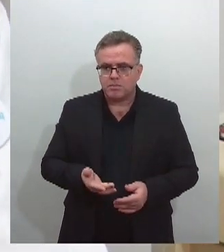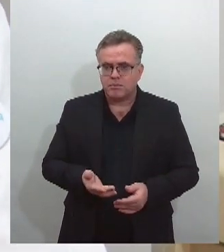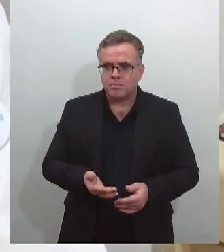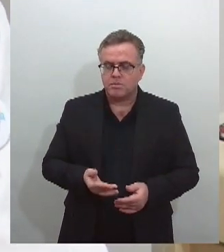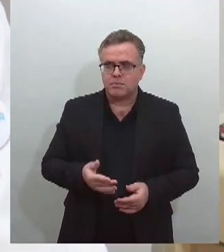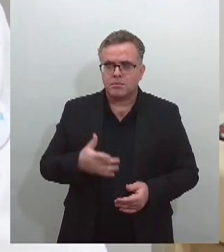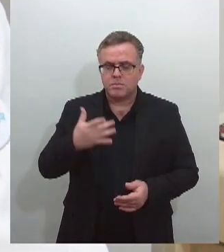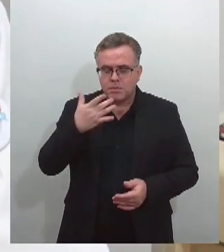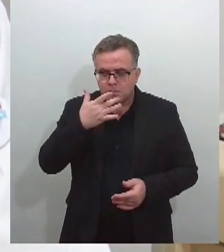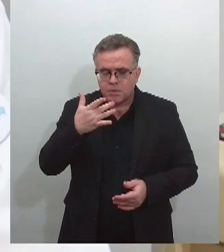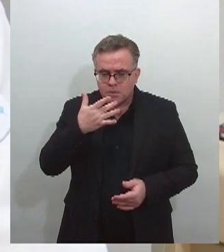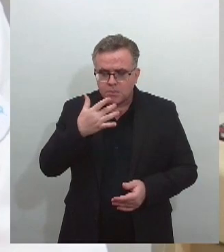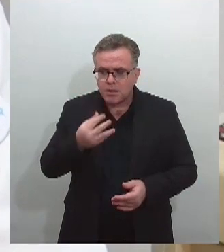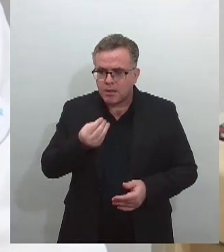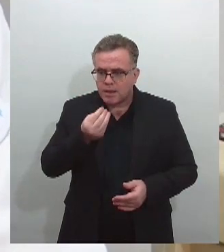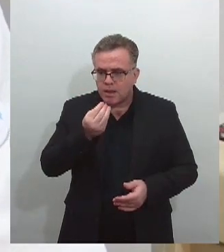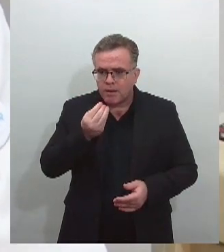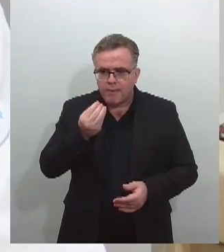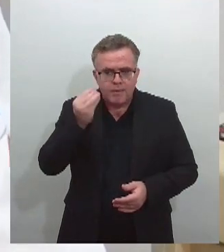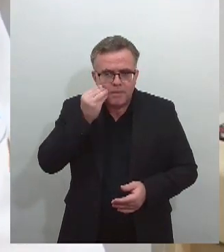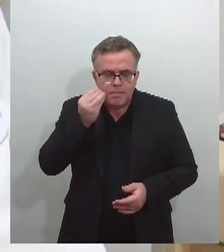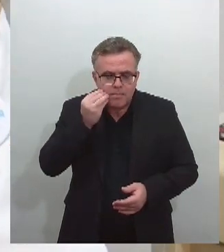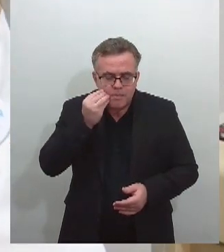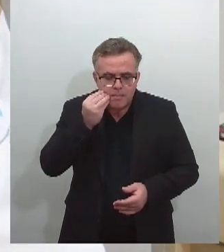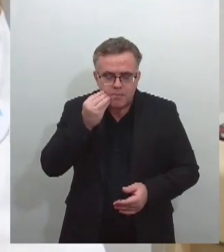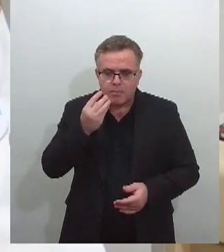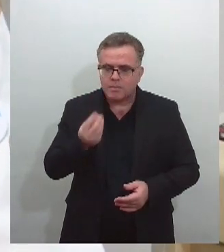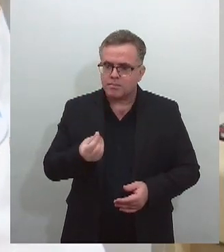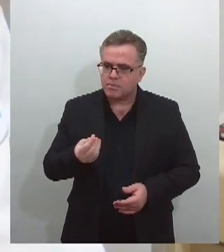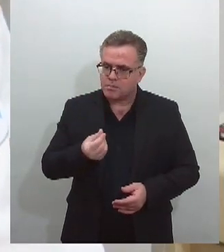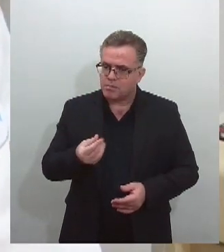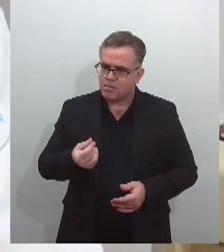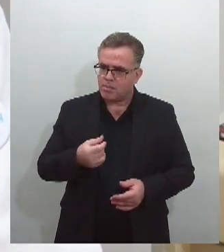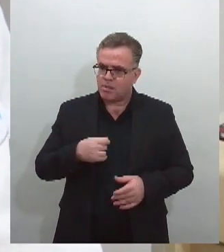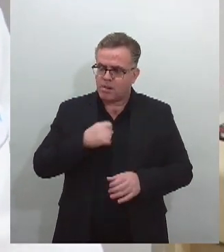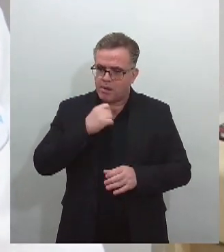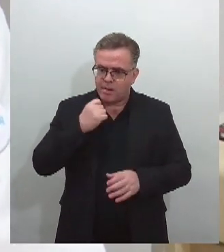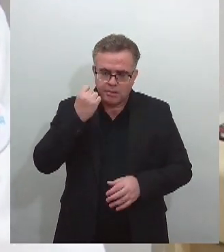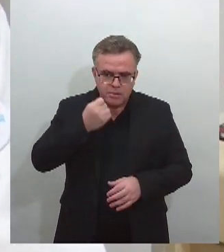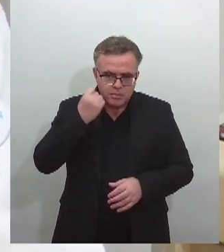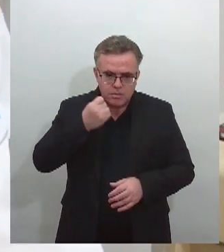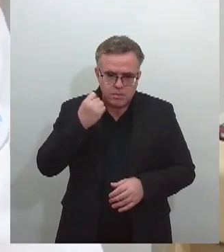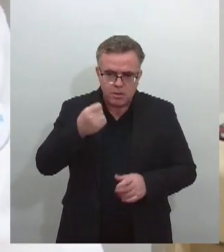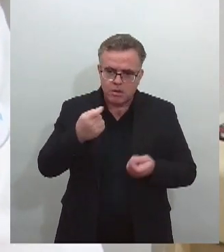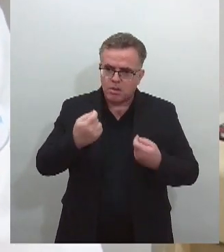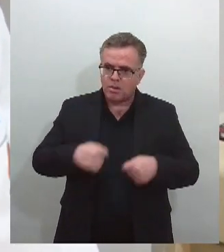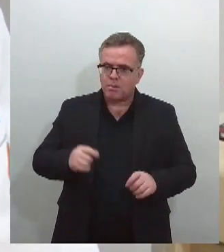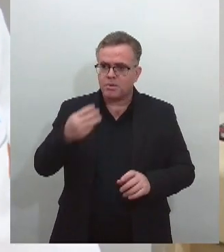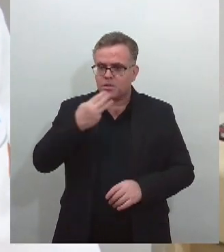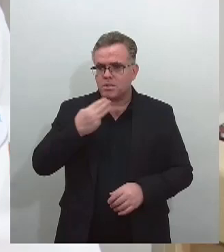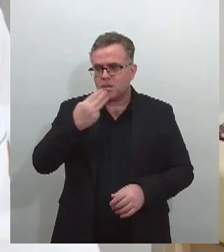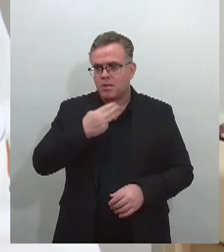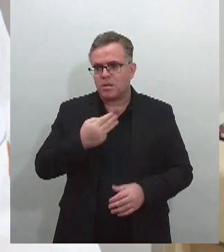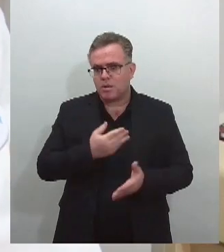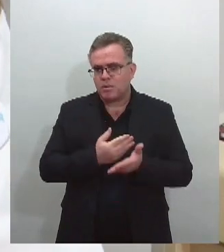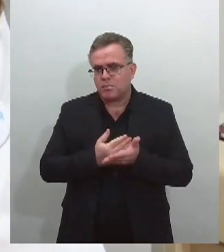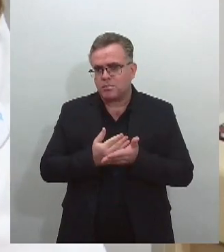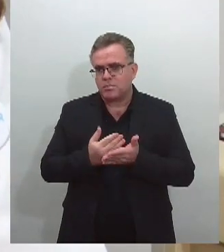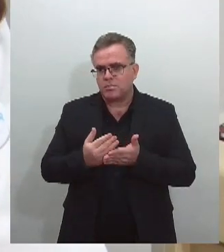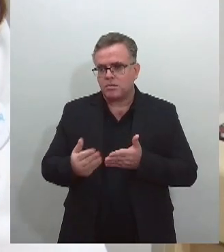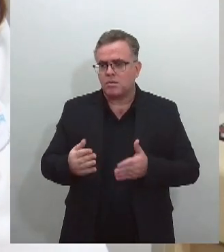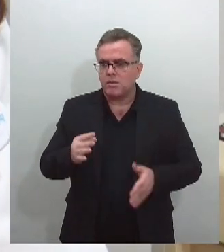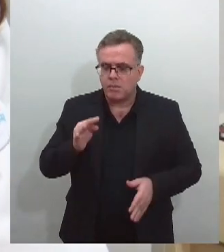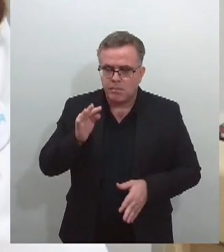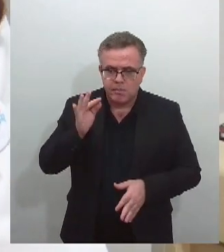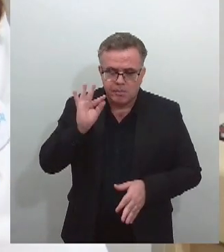como eles são. Então, se eu vou tomar um suco, eu não preciso adicionar açúcar nesse suco. Começa a utilizar frutas mais adocicadas.